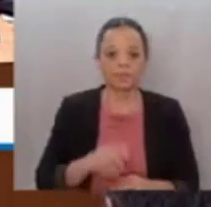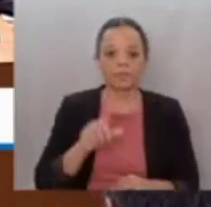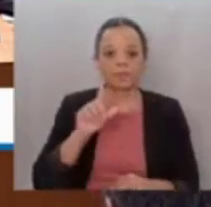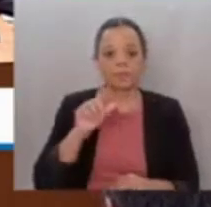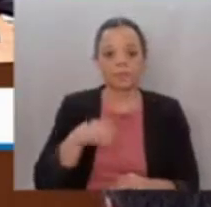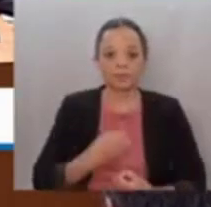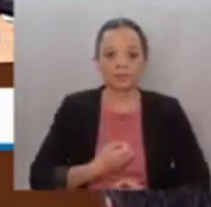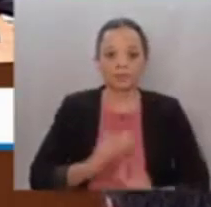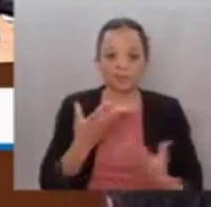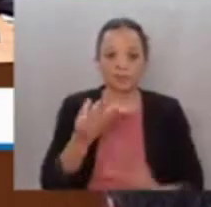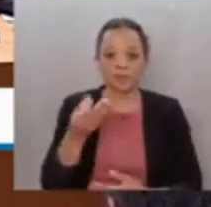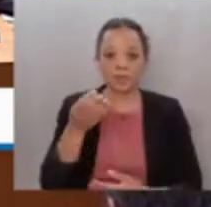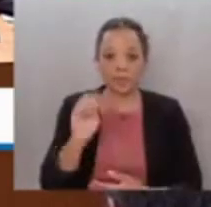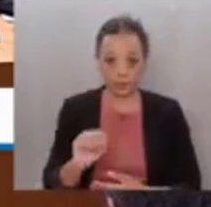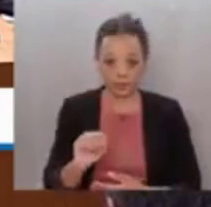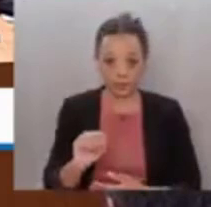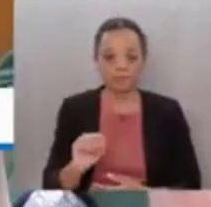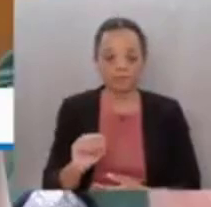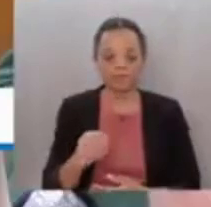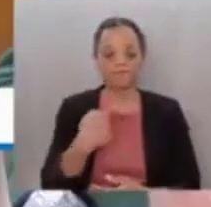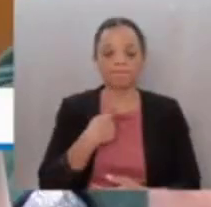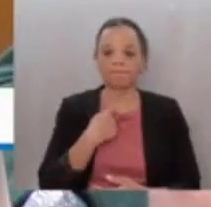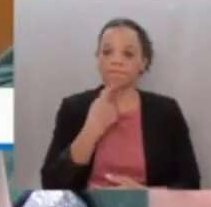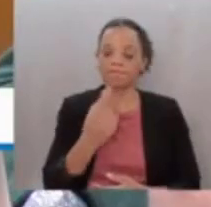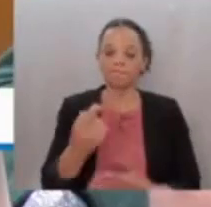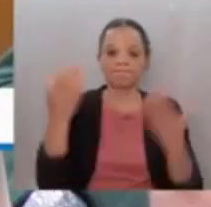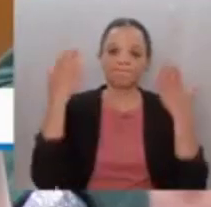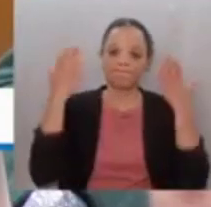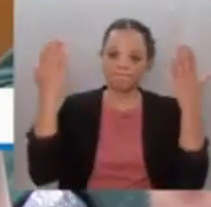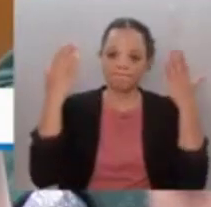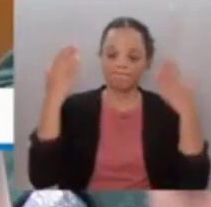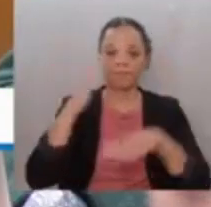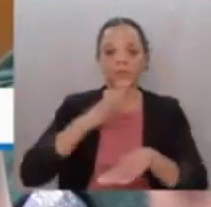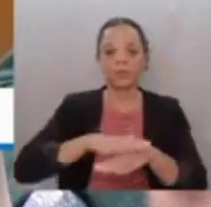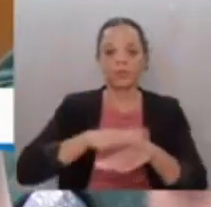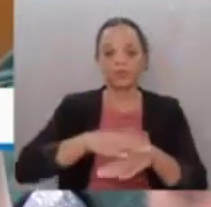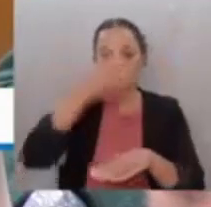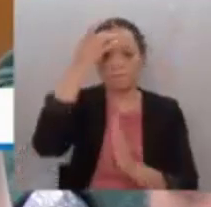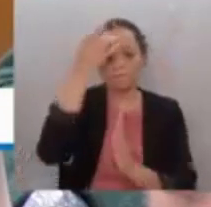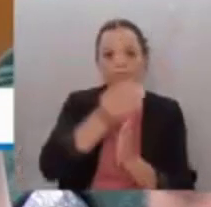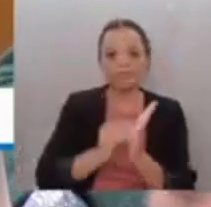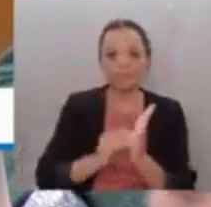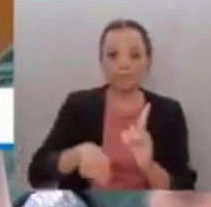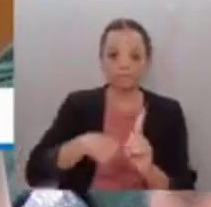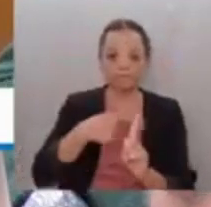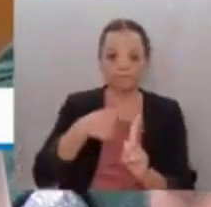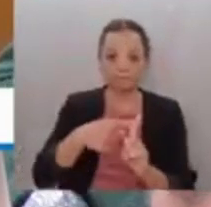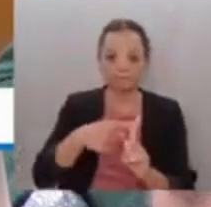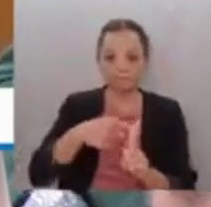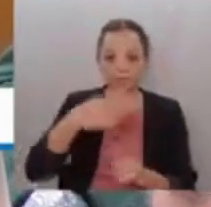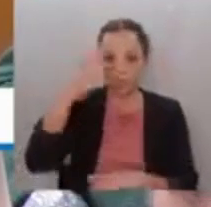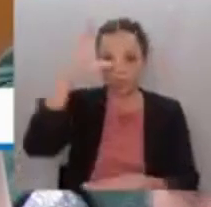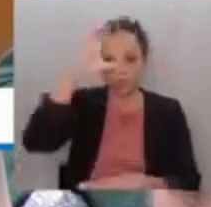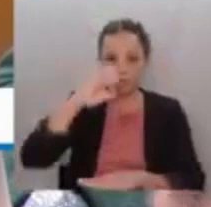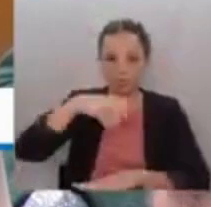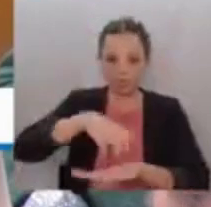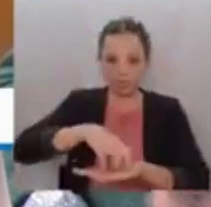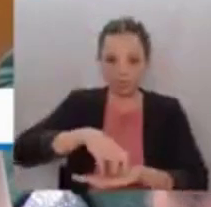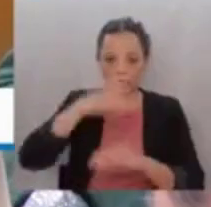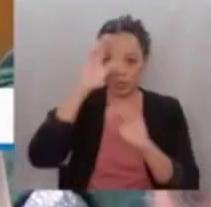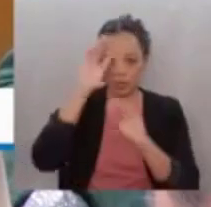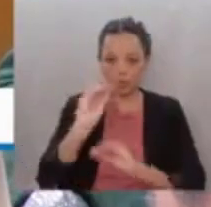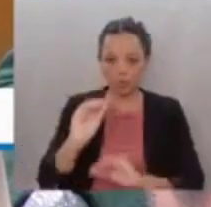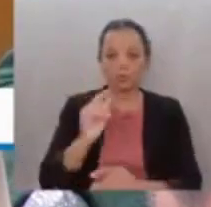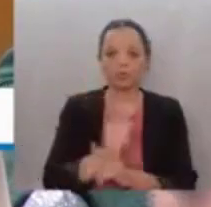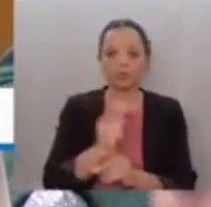Partido Socialista, felicitações pelos pareceres favoráveis do Ministério da Educação para a requalificação